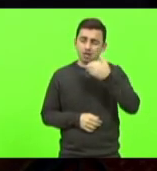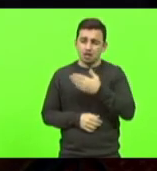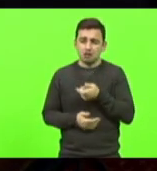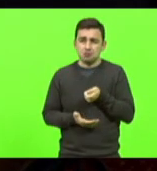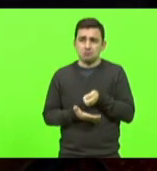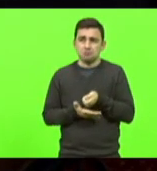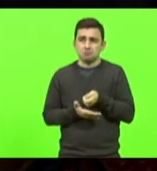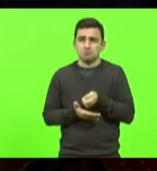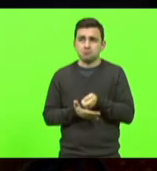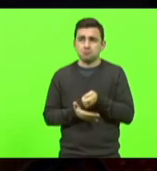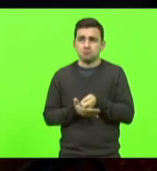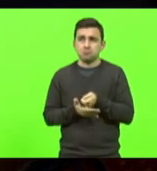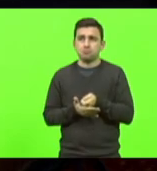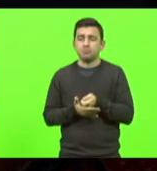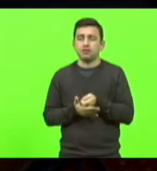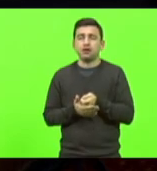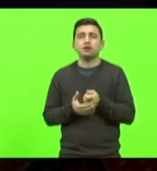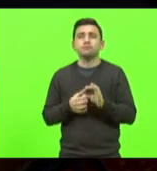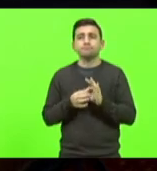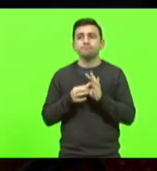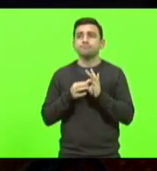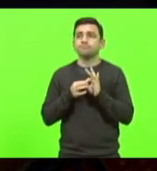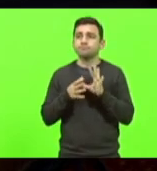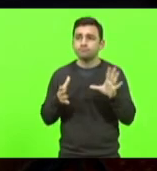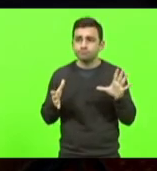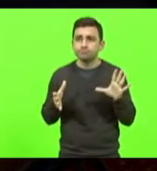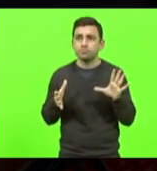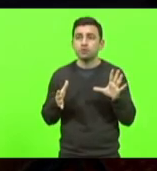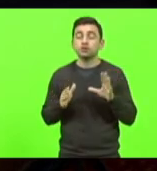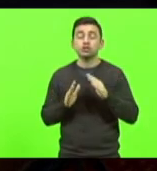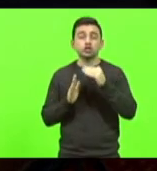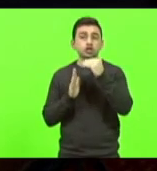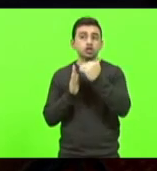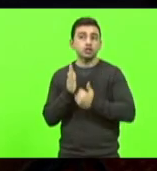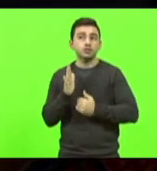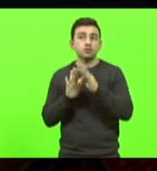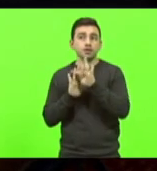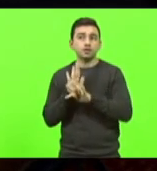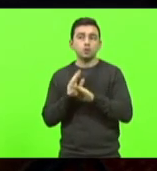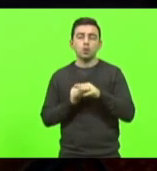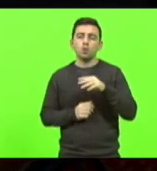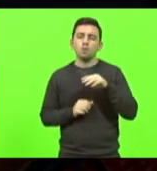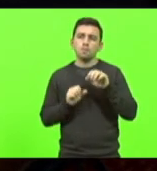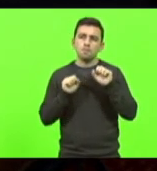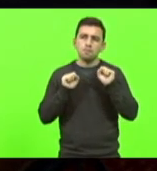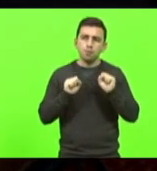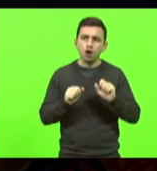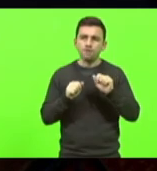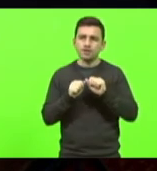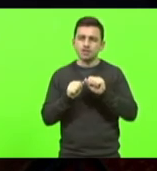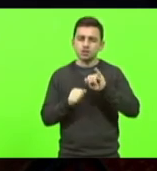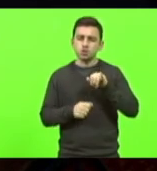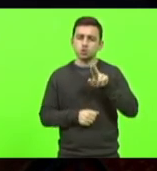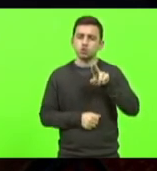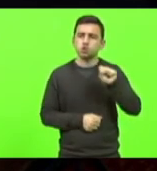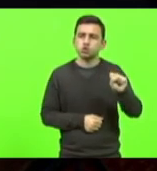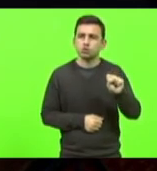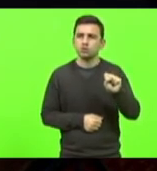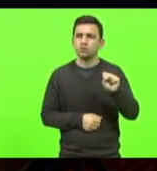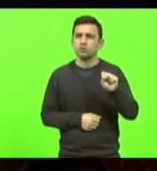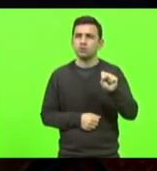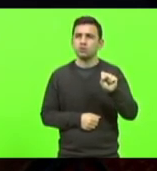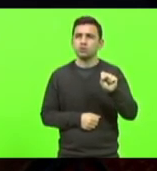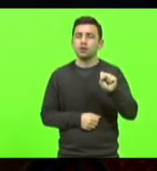obrigatória a concessão de abono de permanência retirando do texto a expressão poderá fazer jus e colocando